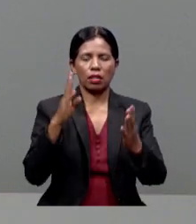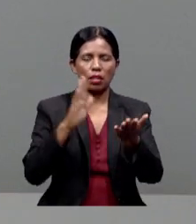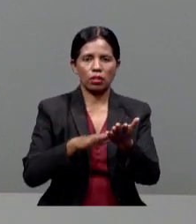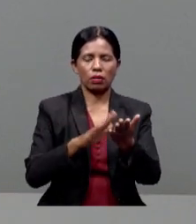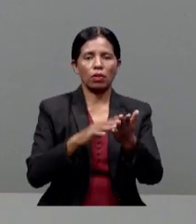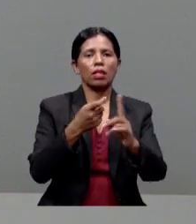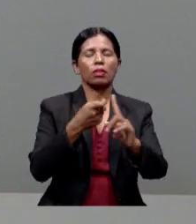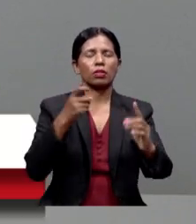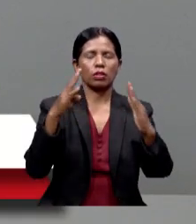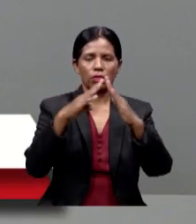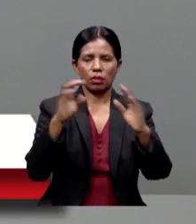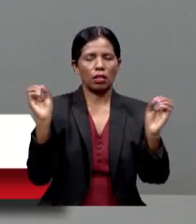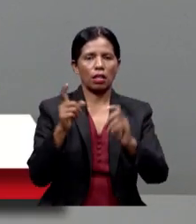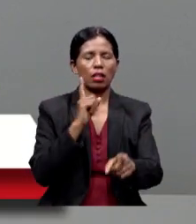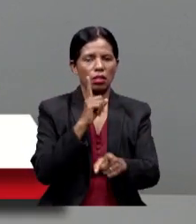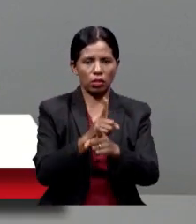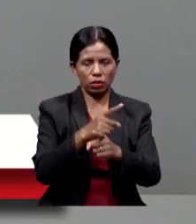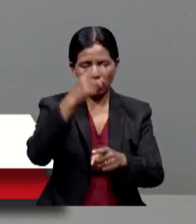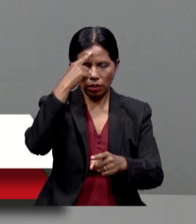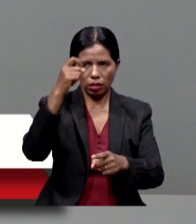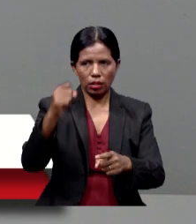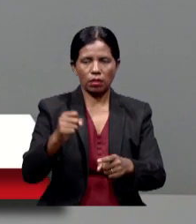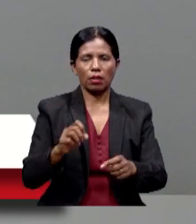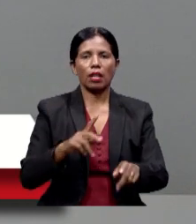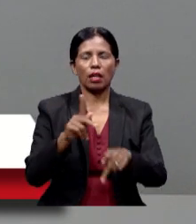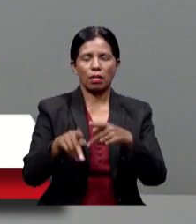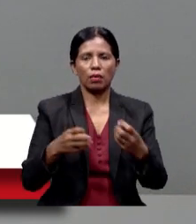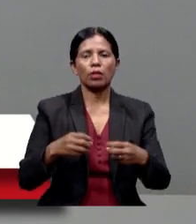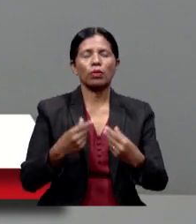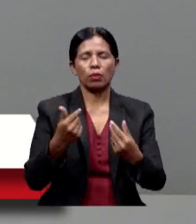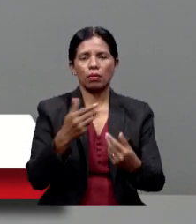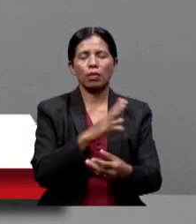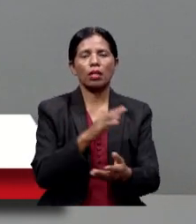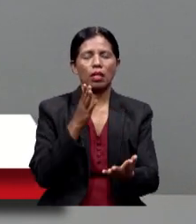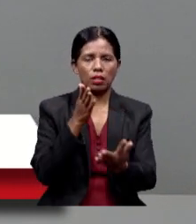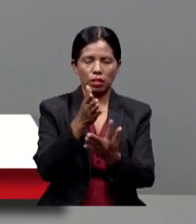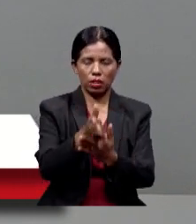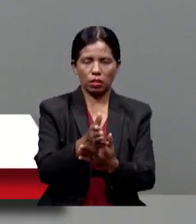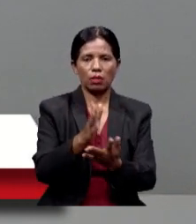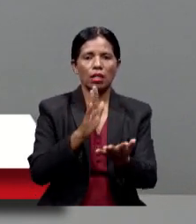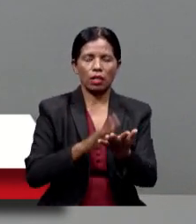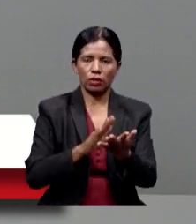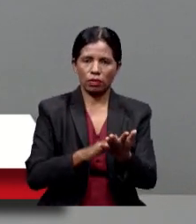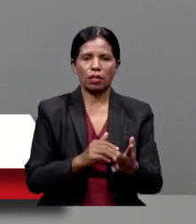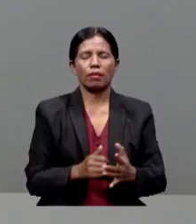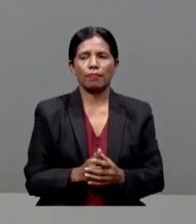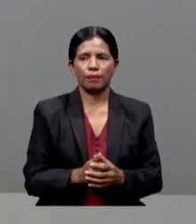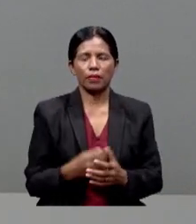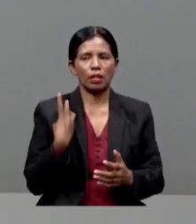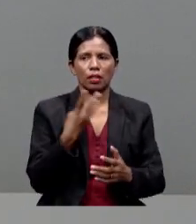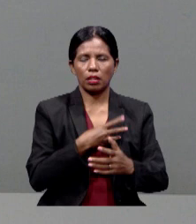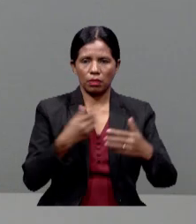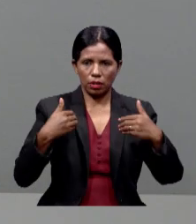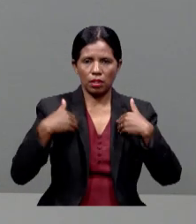IDENEMOS LA DUN EFETEVO TAMBA IHA OITUAN DET MACASESA SUBA ANDROID KAPEL FACILITAL MEN SITAMOS IHA PROBLEMA